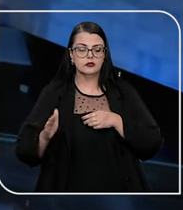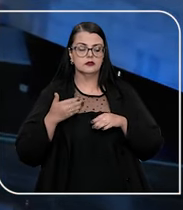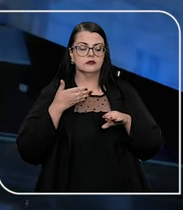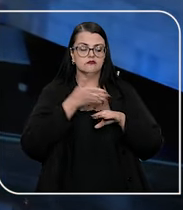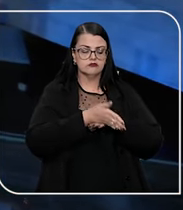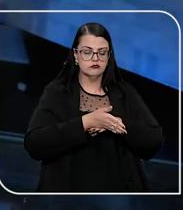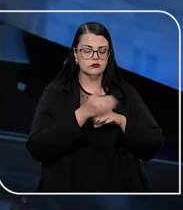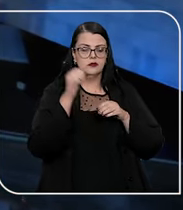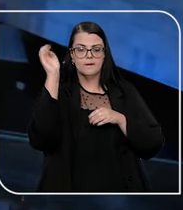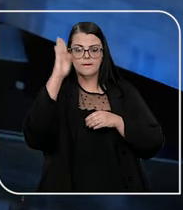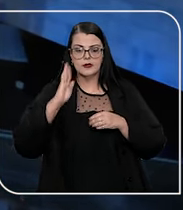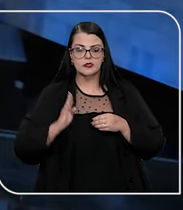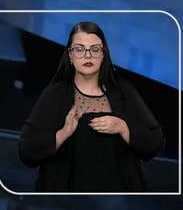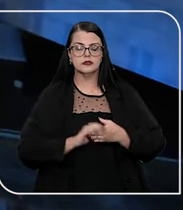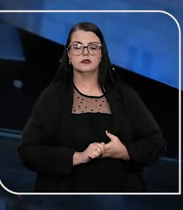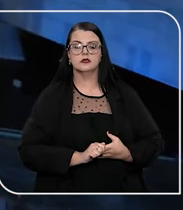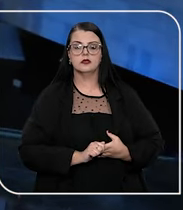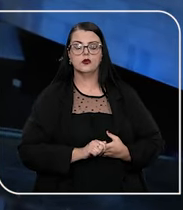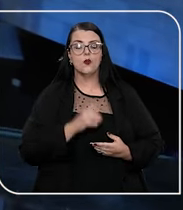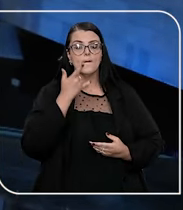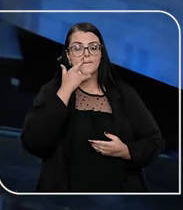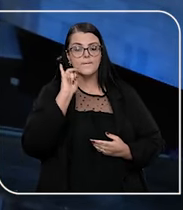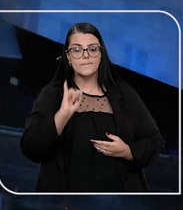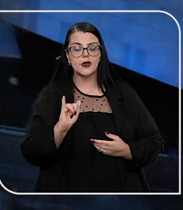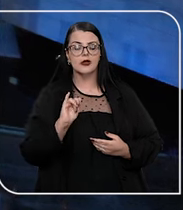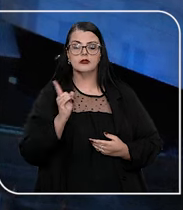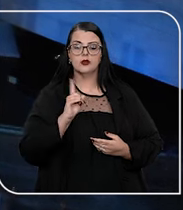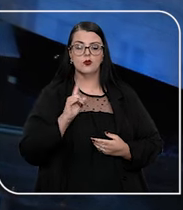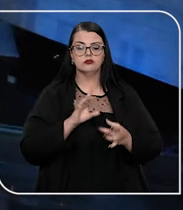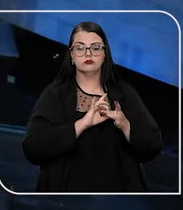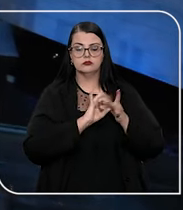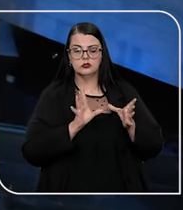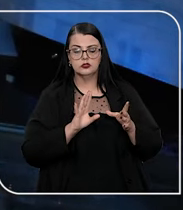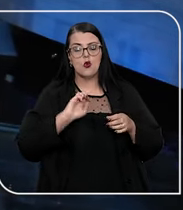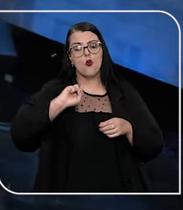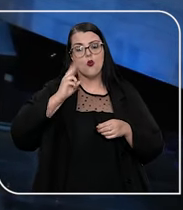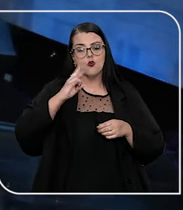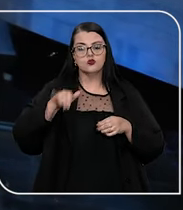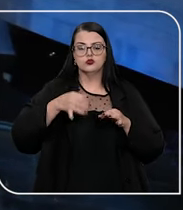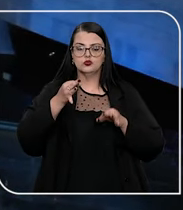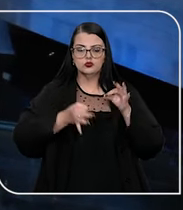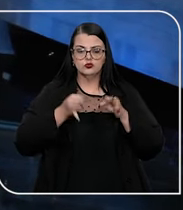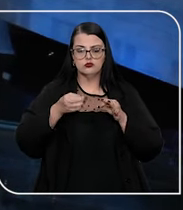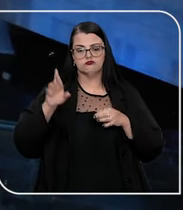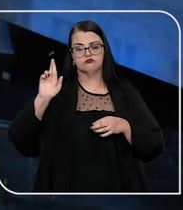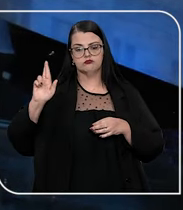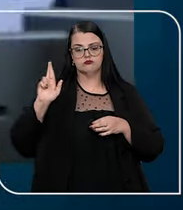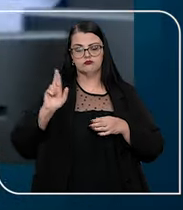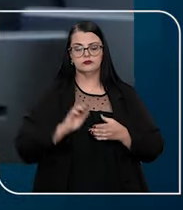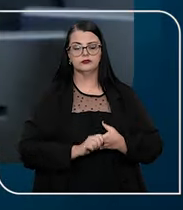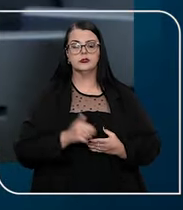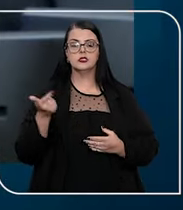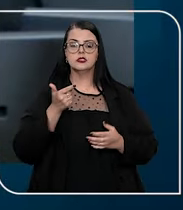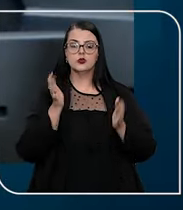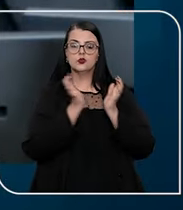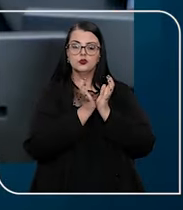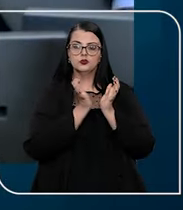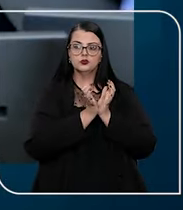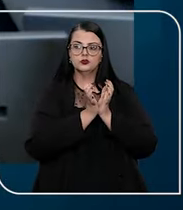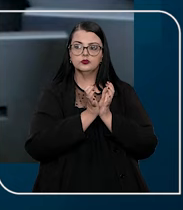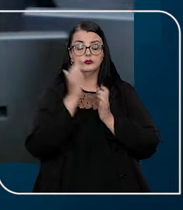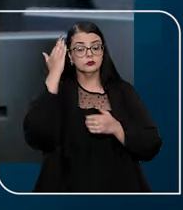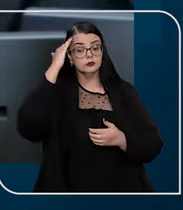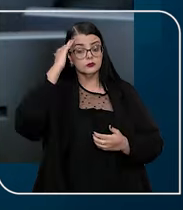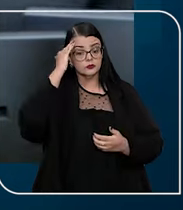crianças viajassem ao Brasil sem a autorização do pai ou da autoridade judicial competente a segunda segunda turma